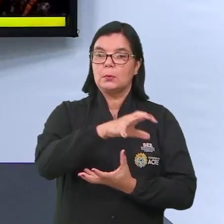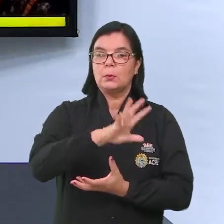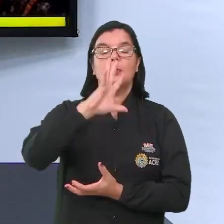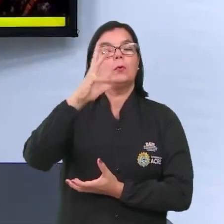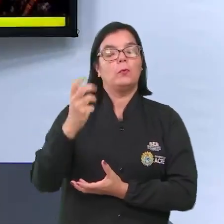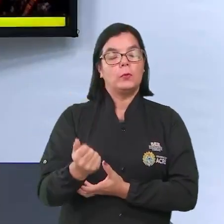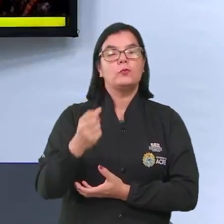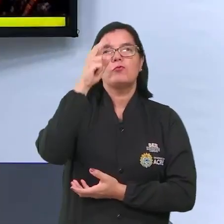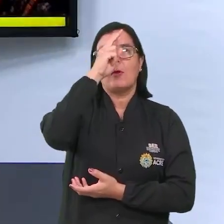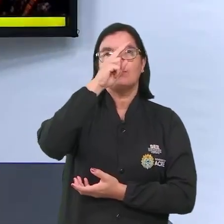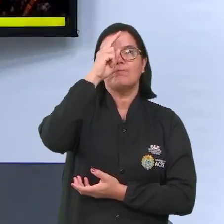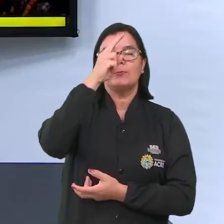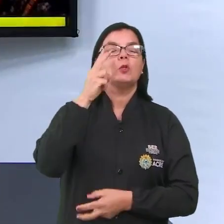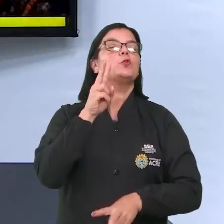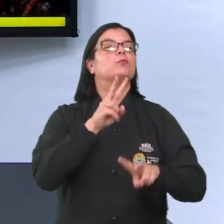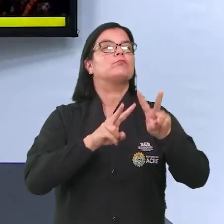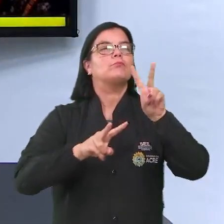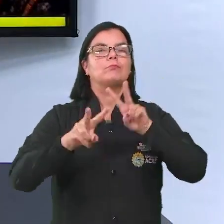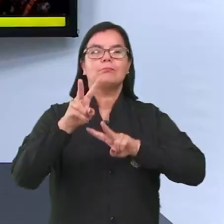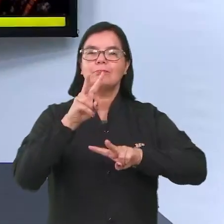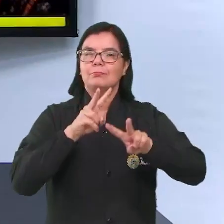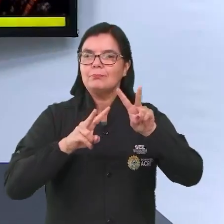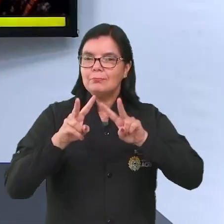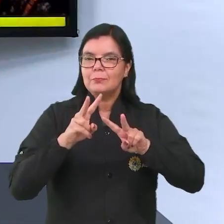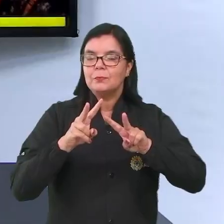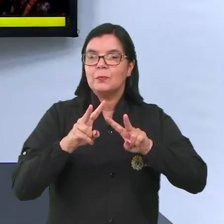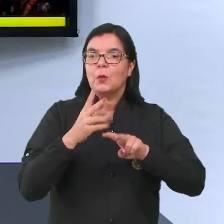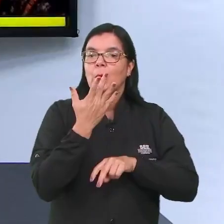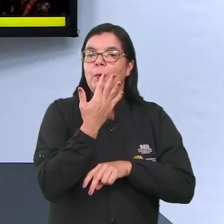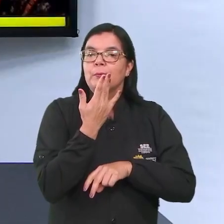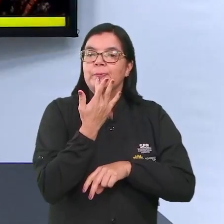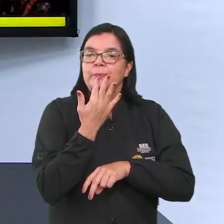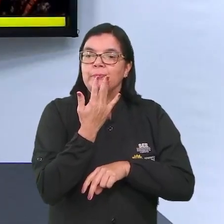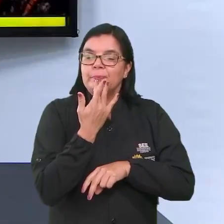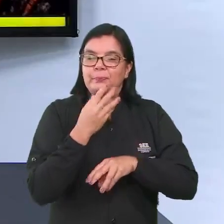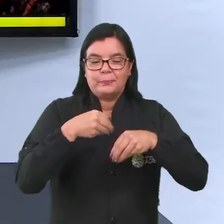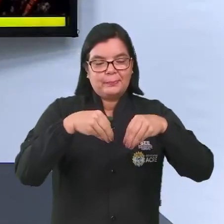lembra visualmente do